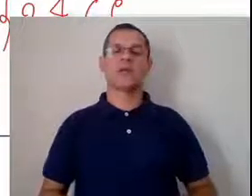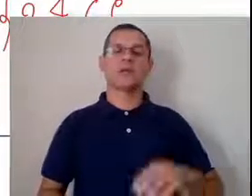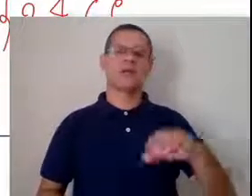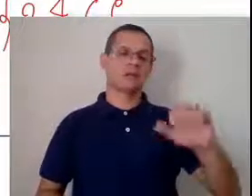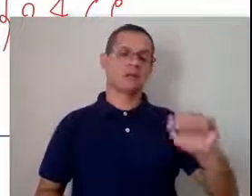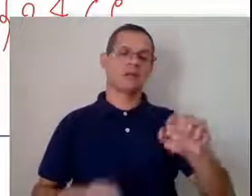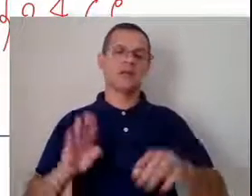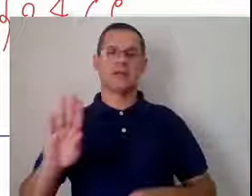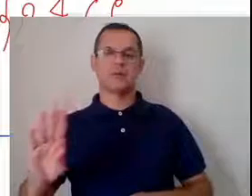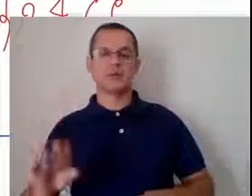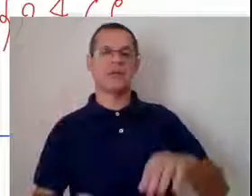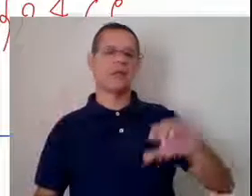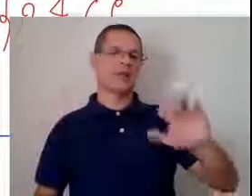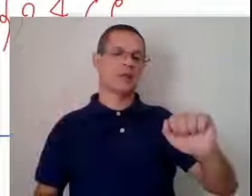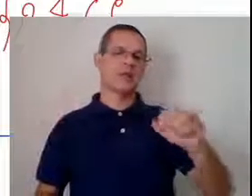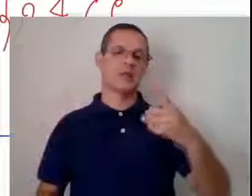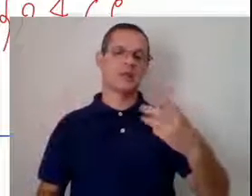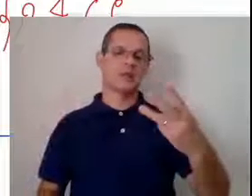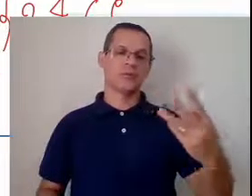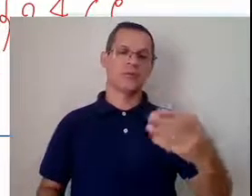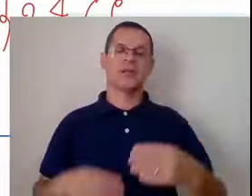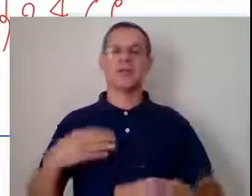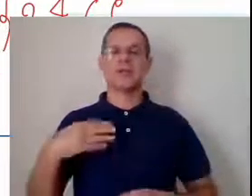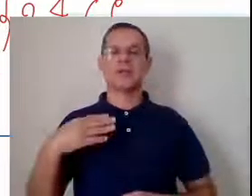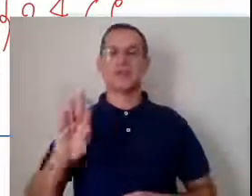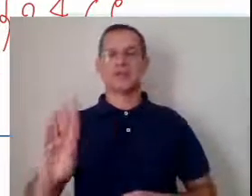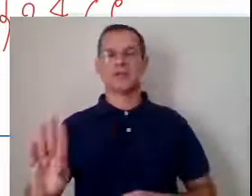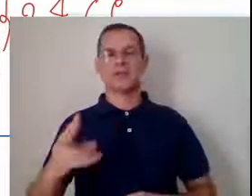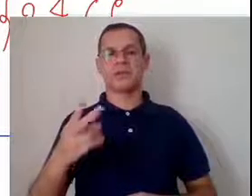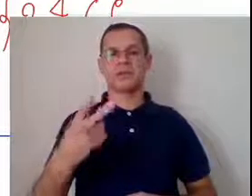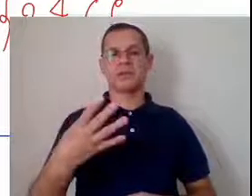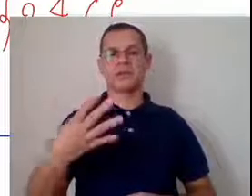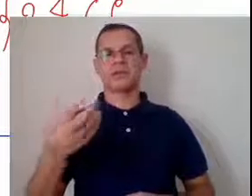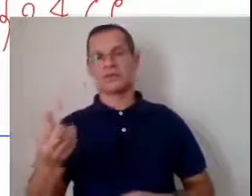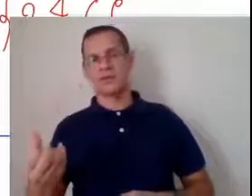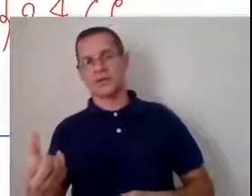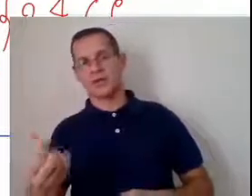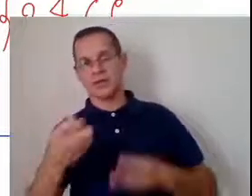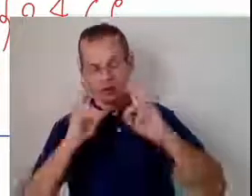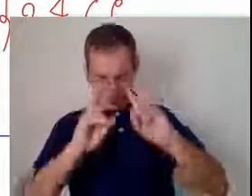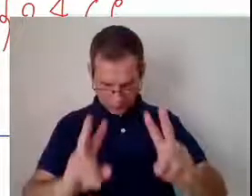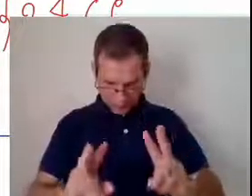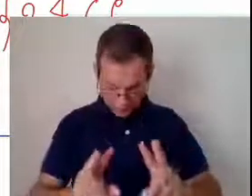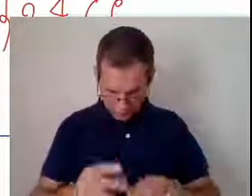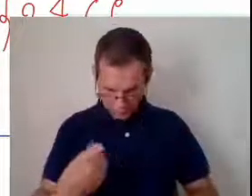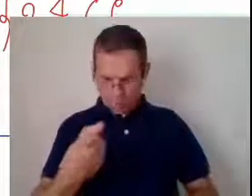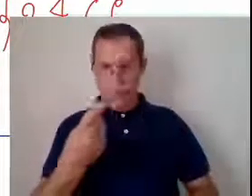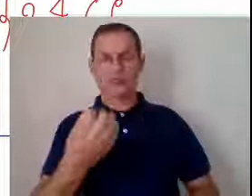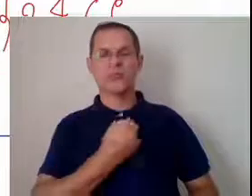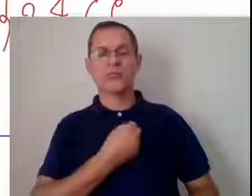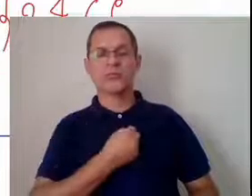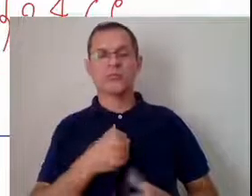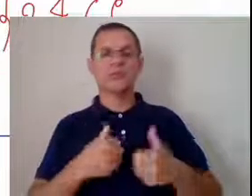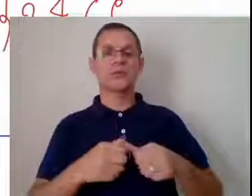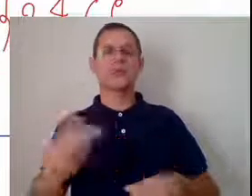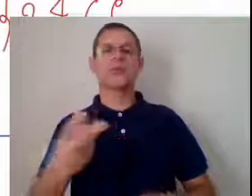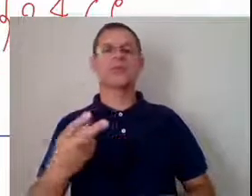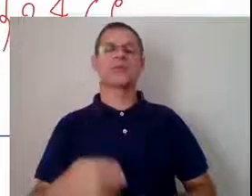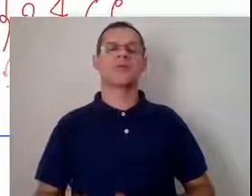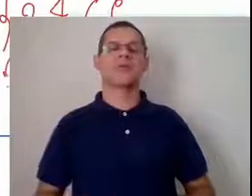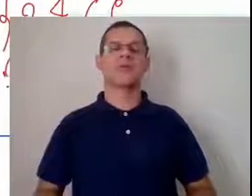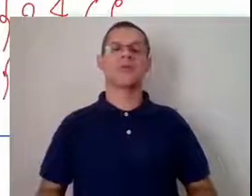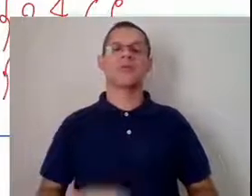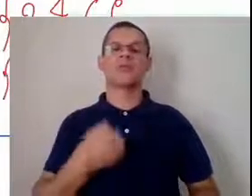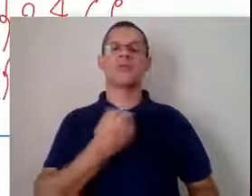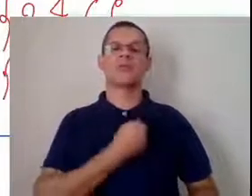B? A é 1, 2, 3 e B 2, 4, 6. Só vejo um elemento que pertence aos dois.